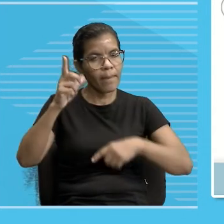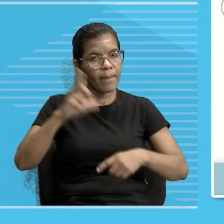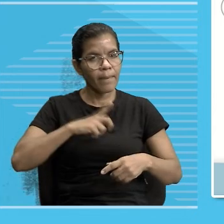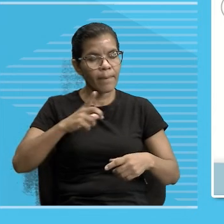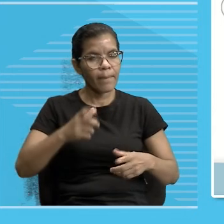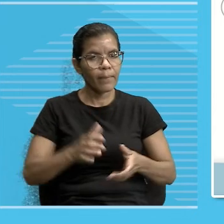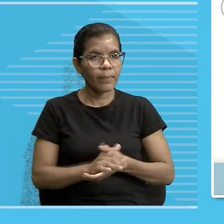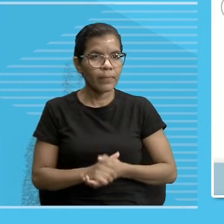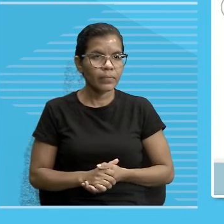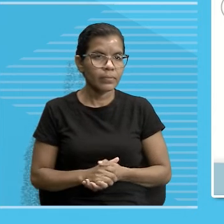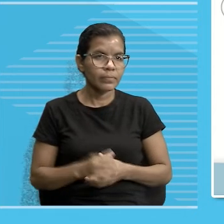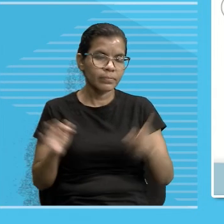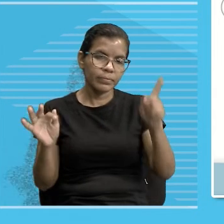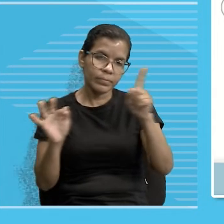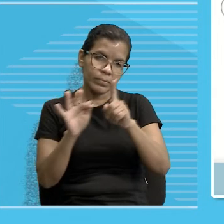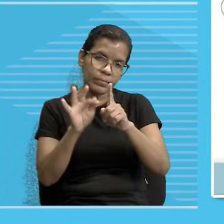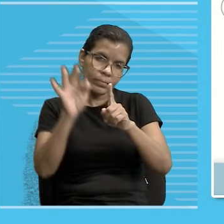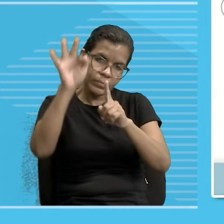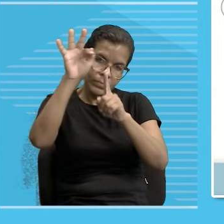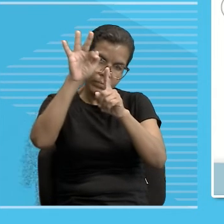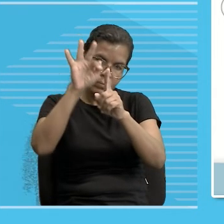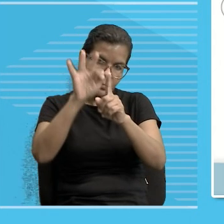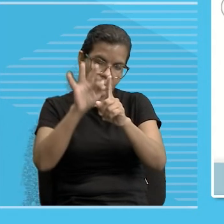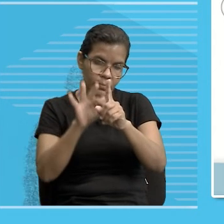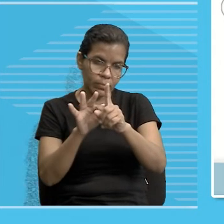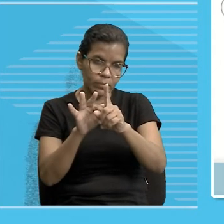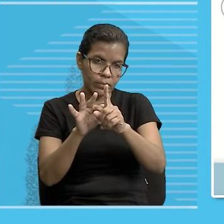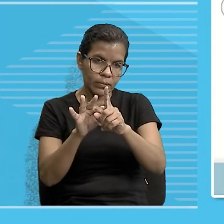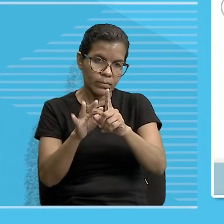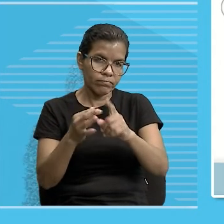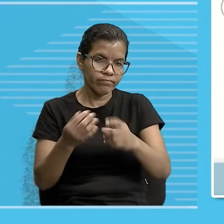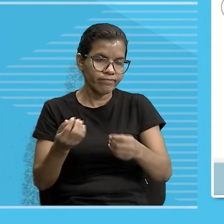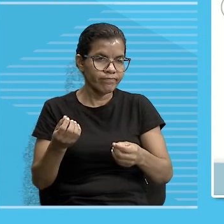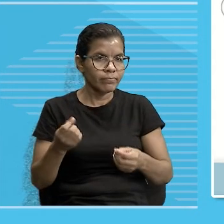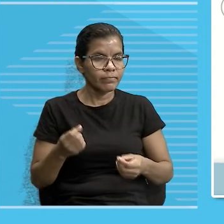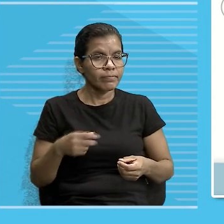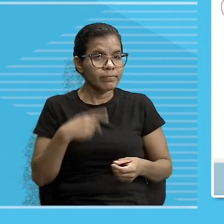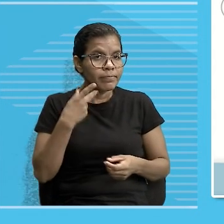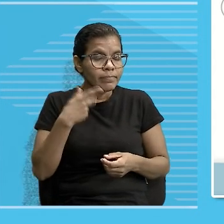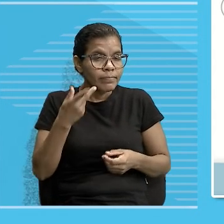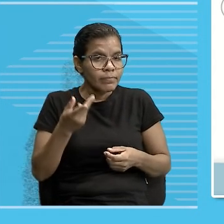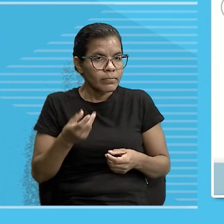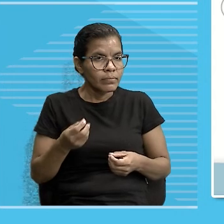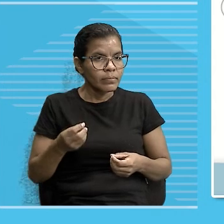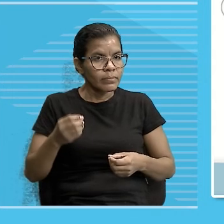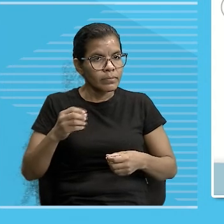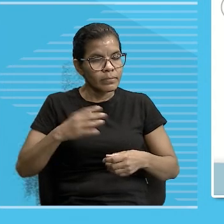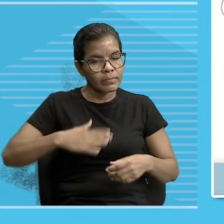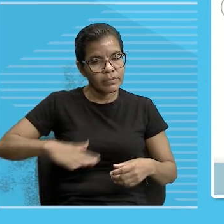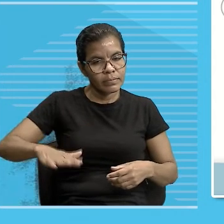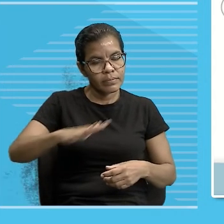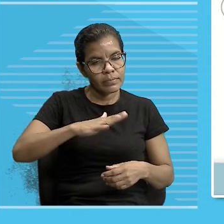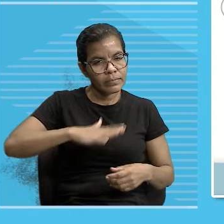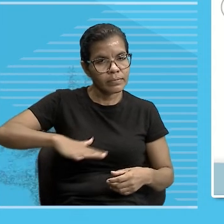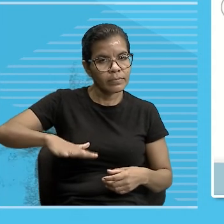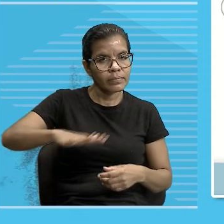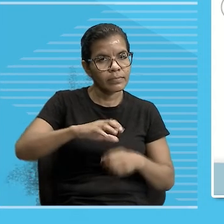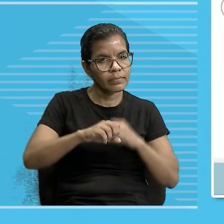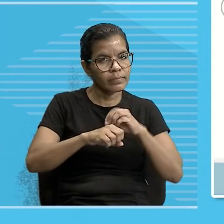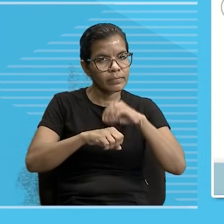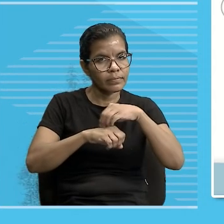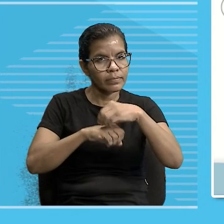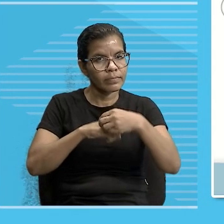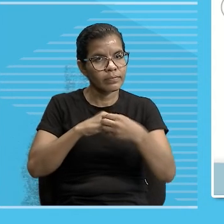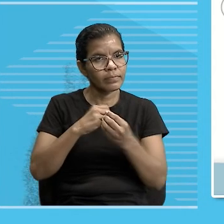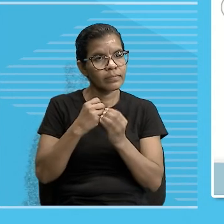possui temperatura baixa, ele já dizia o seguinte, olha, o movimento das moléculas também é